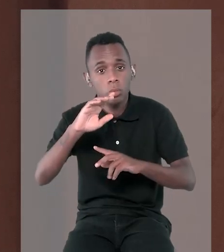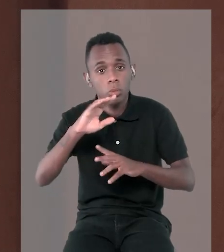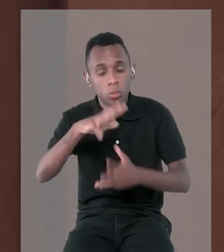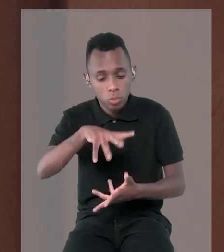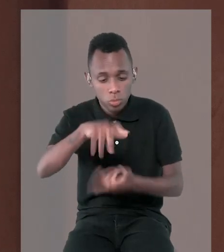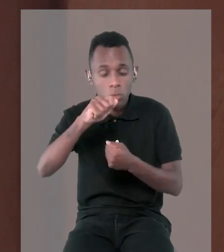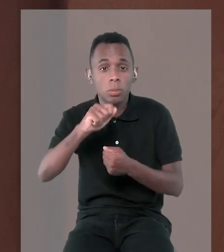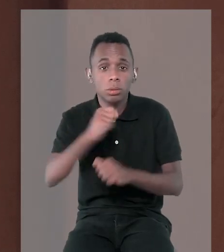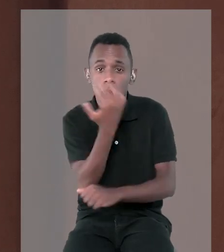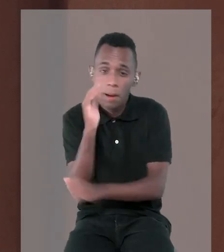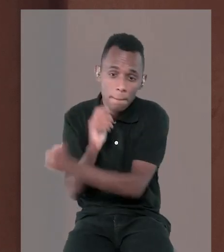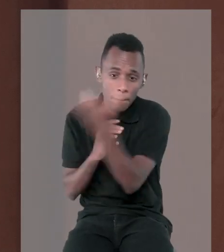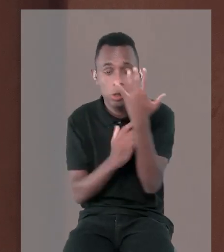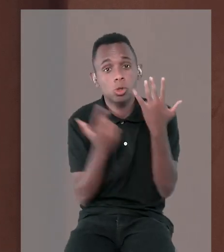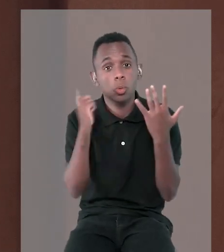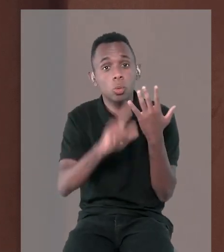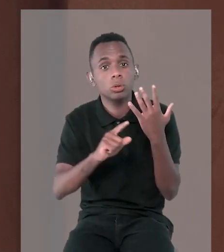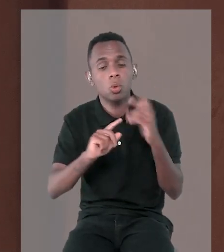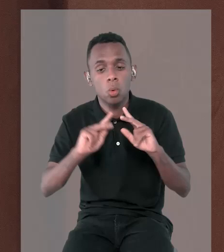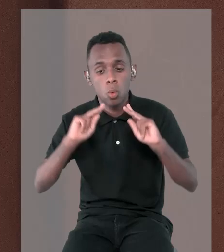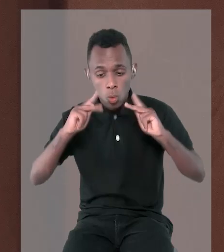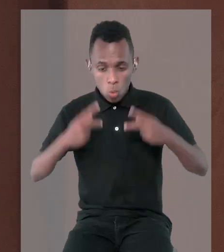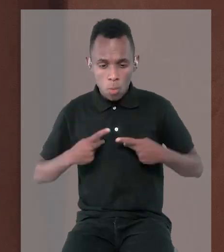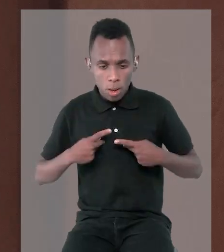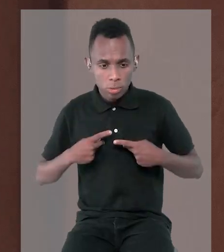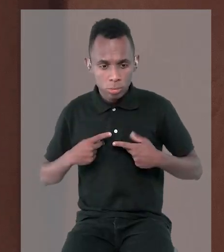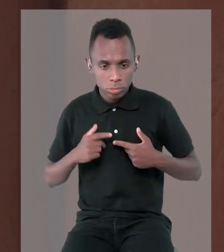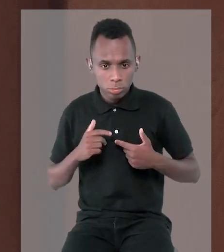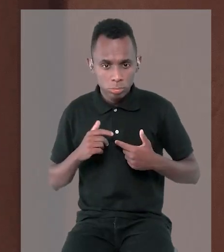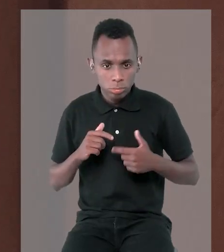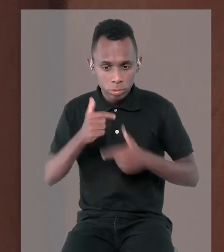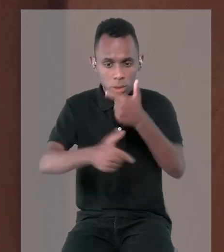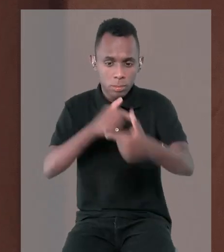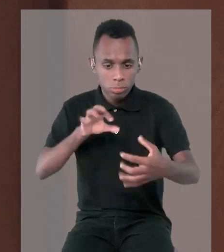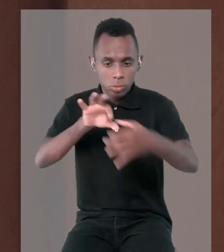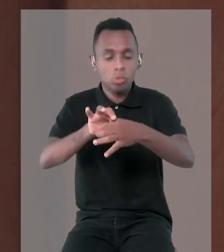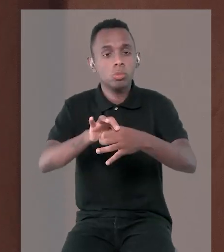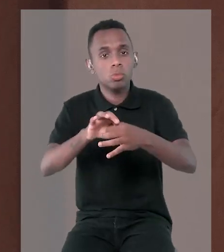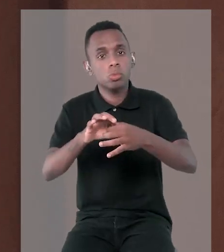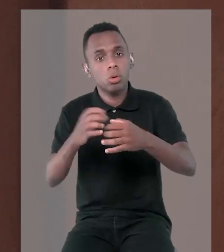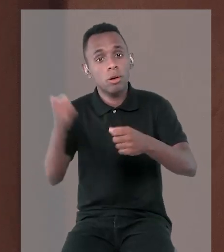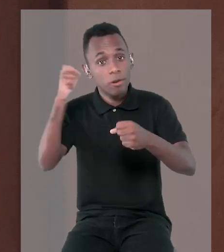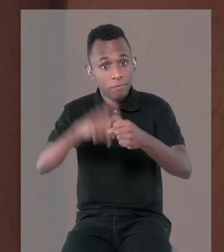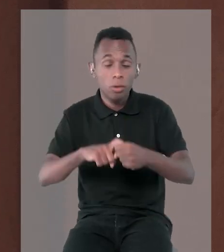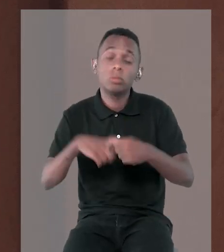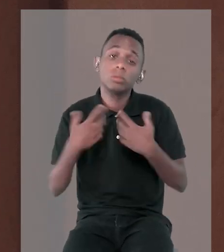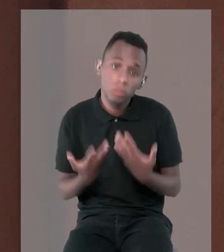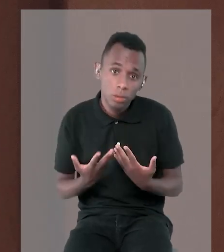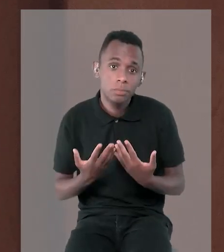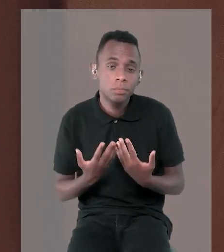você conseguir introduzir o ser humano na recuperação. Né? Eu acho que esse aí talvez venha a